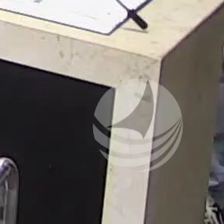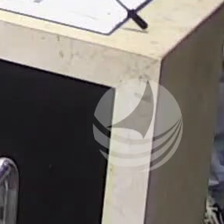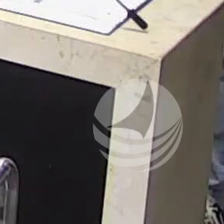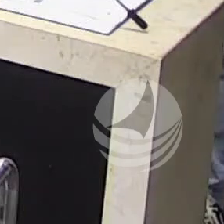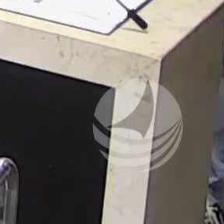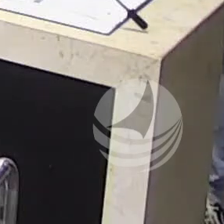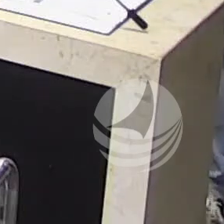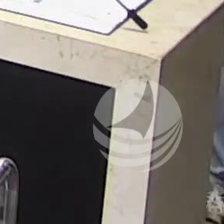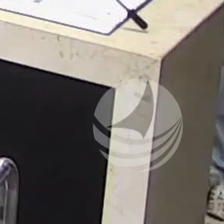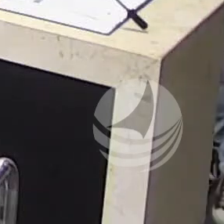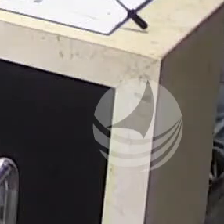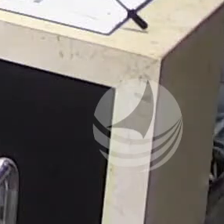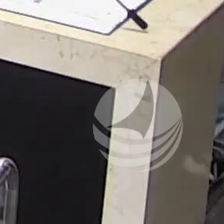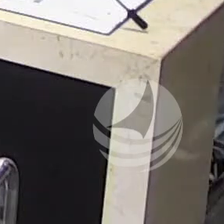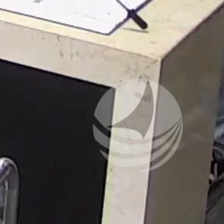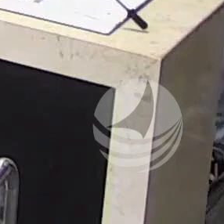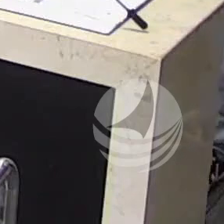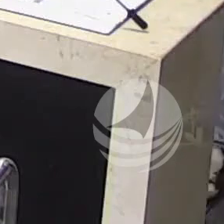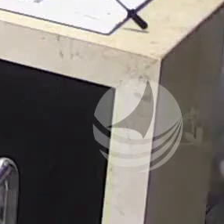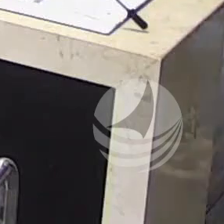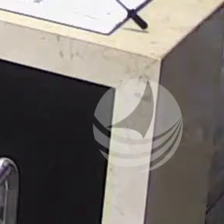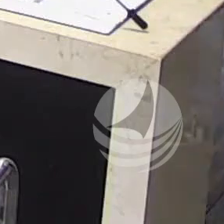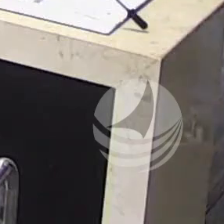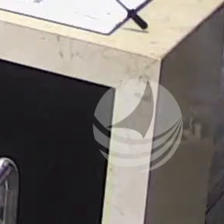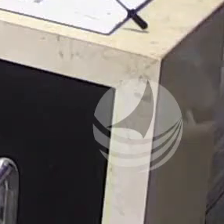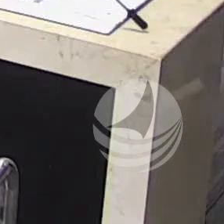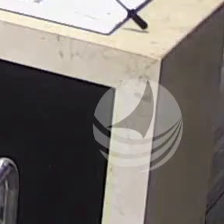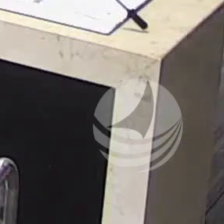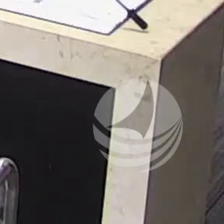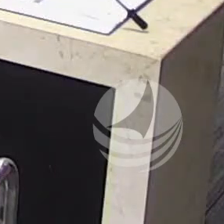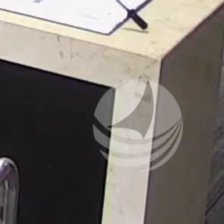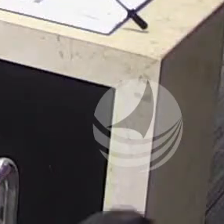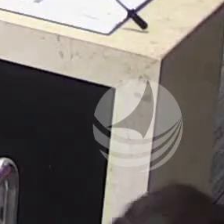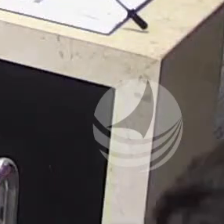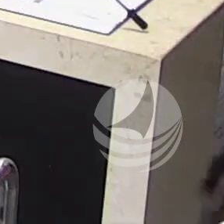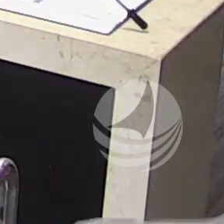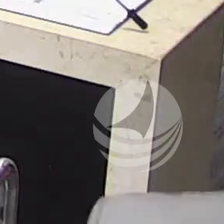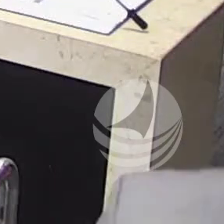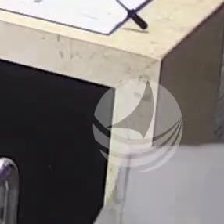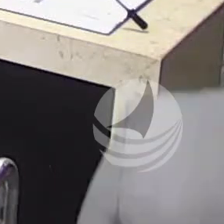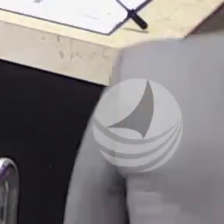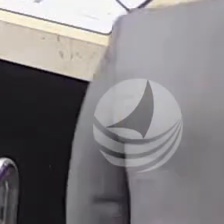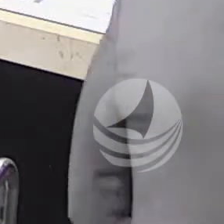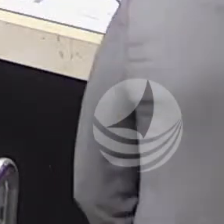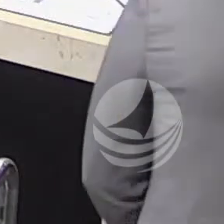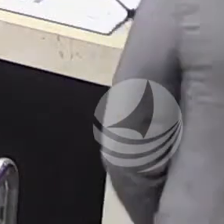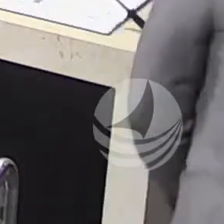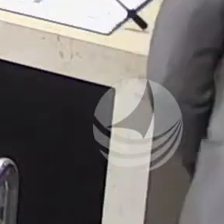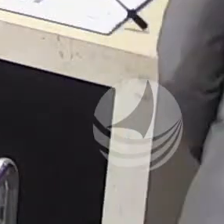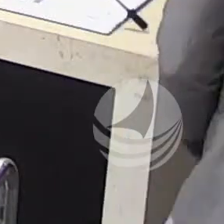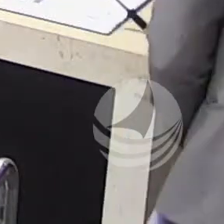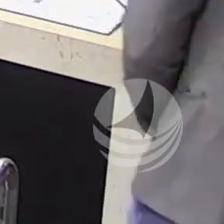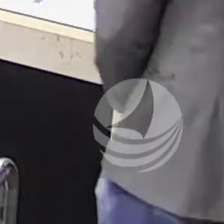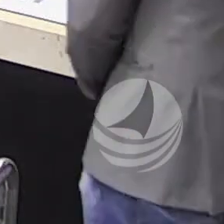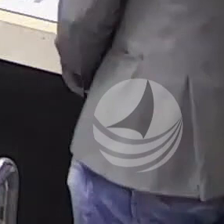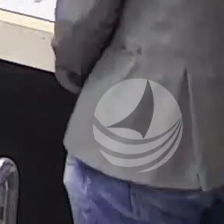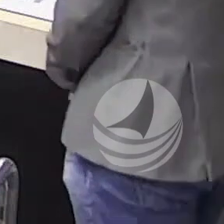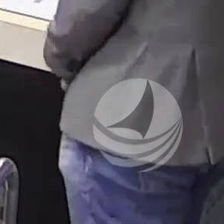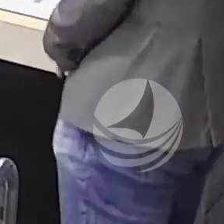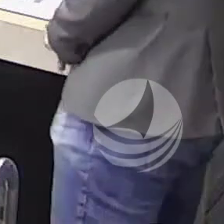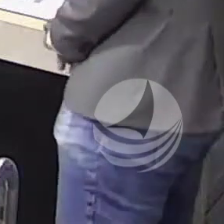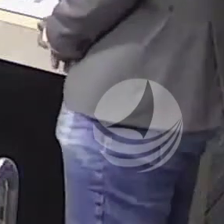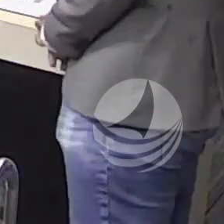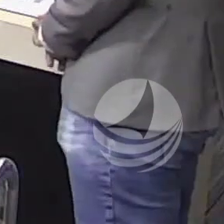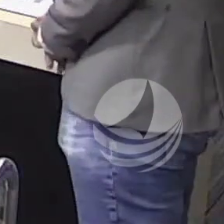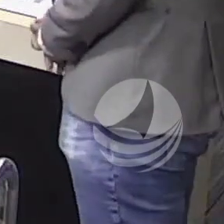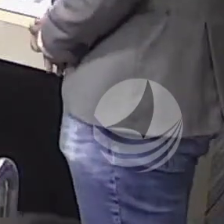mim. Disse ali que ia atirar em mim, em bom e alto som. Que fique registrado. Que fique registrado.